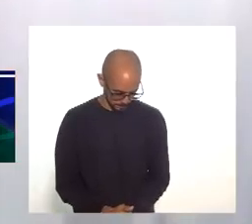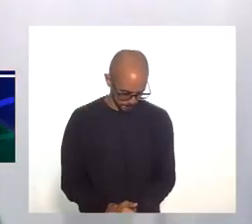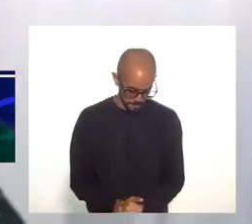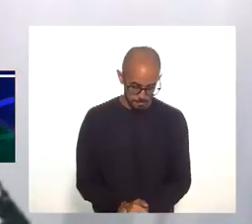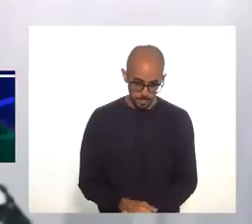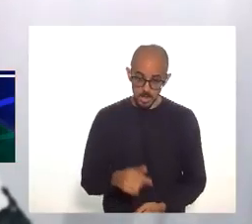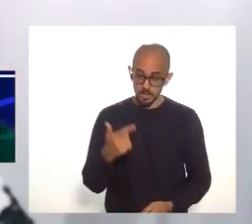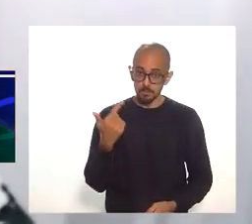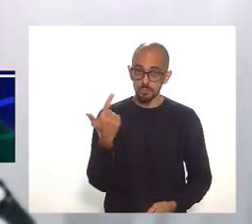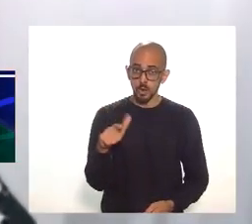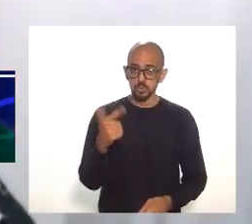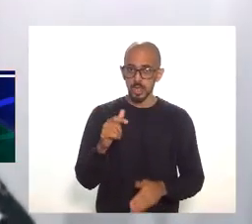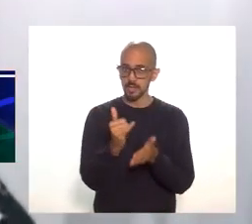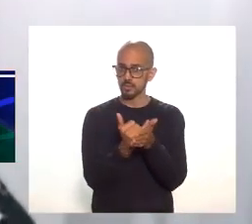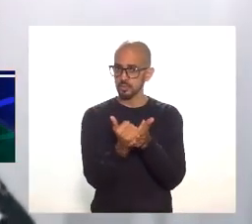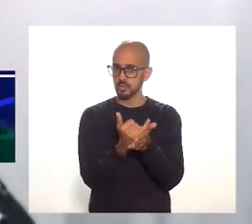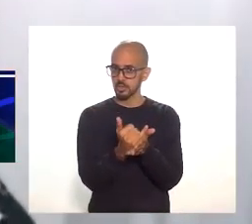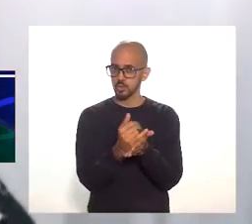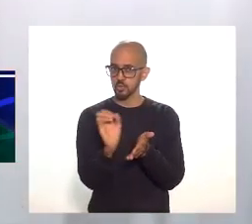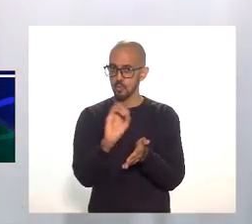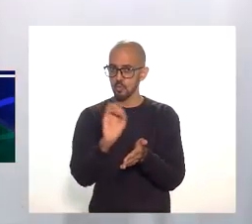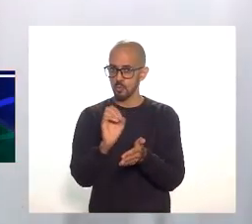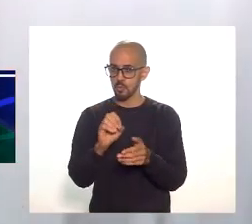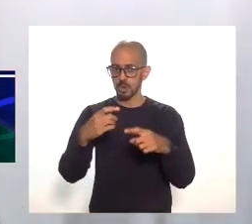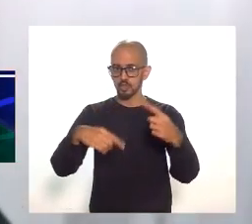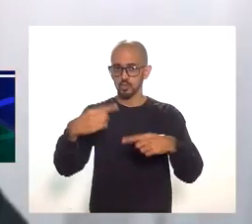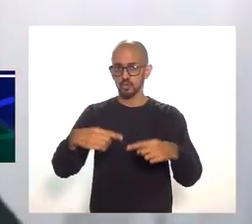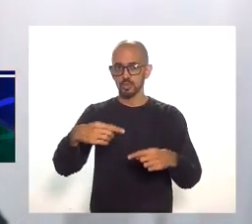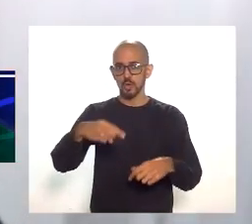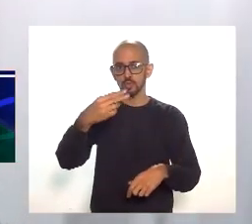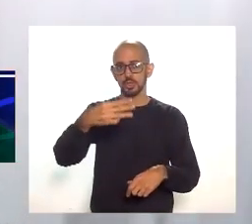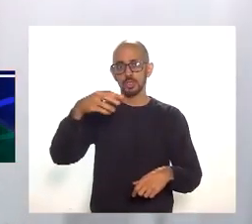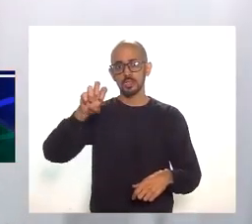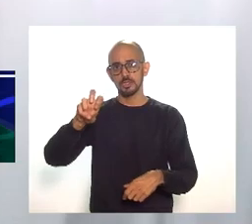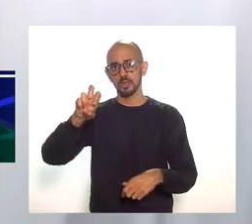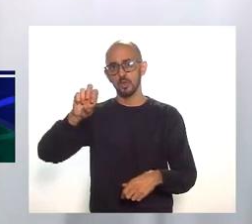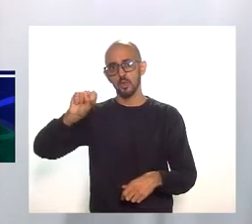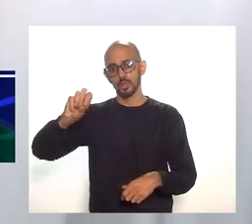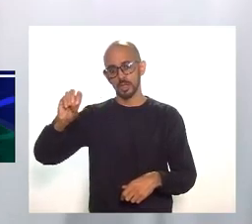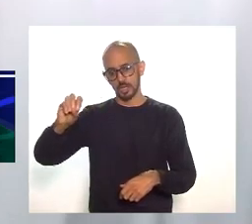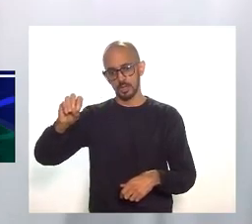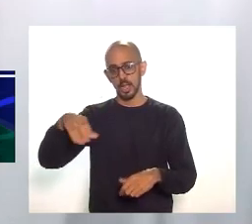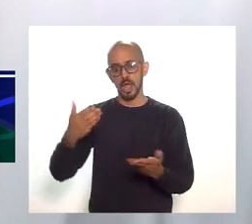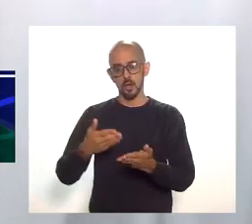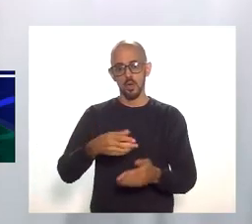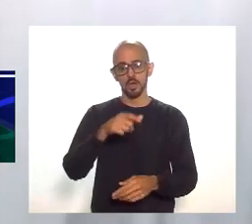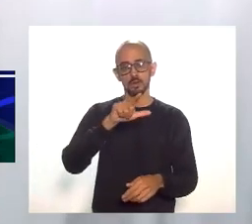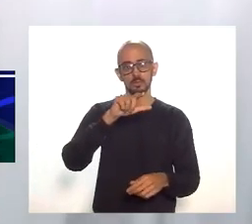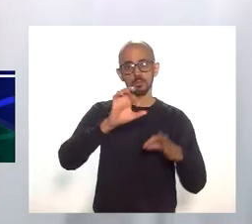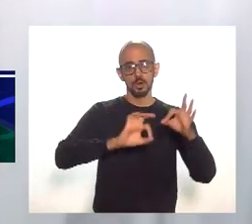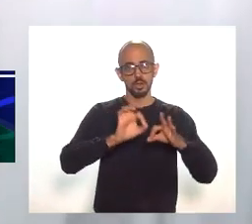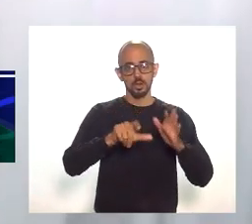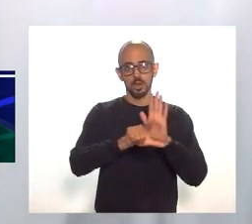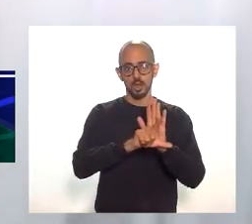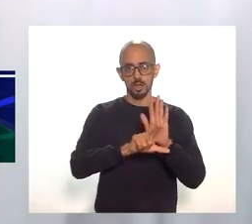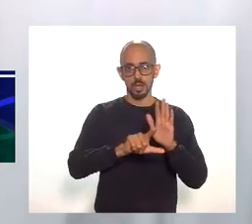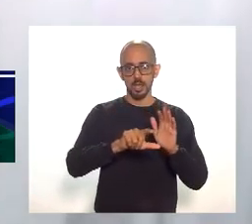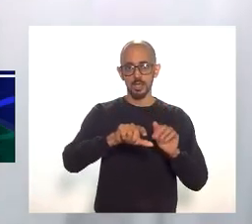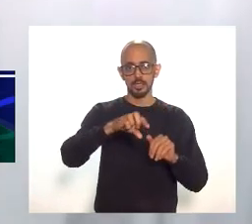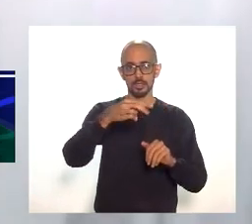Não havendo mais inscritos para discutir o projeto 3580, passa a discussão do projeto 3645, lembrando aos